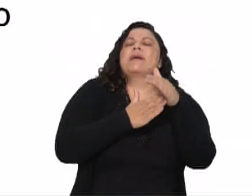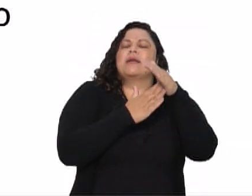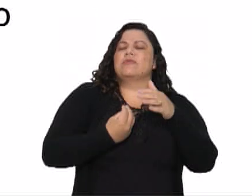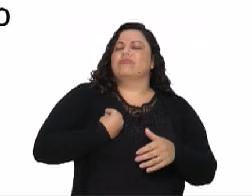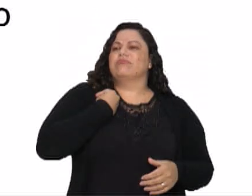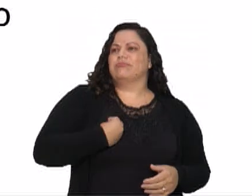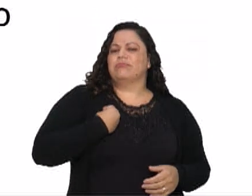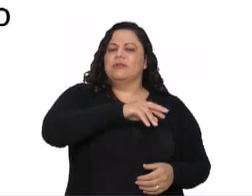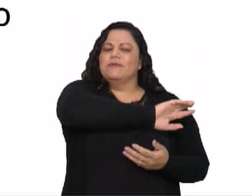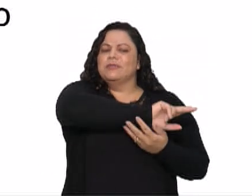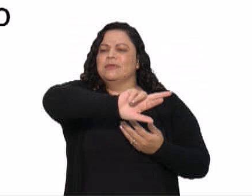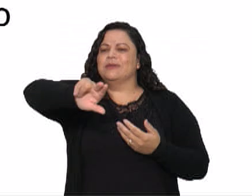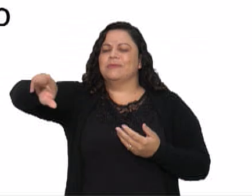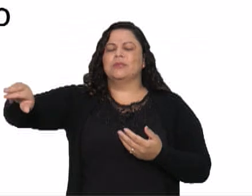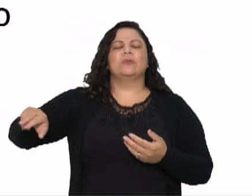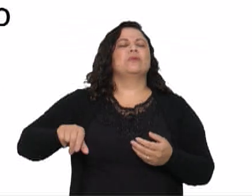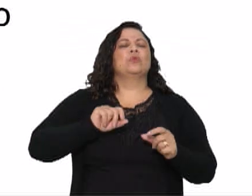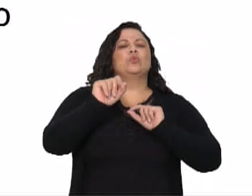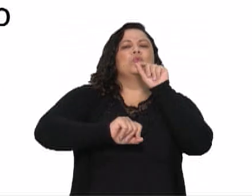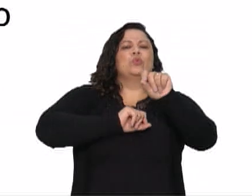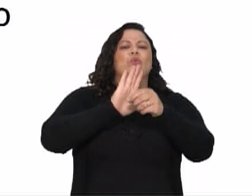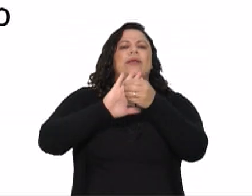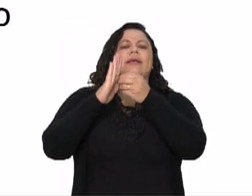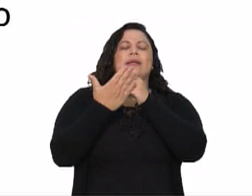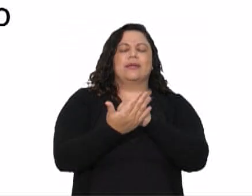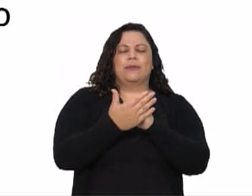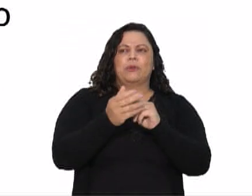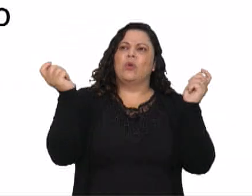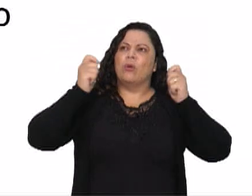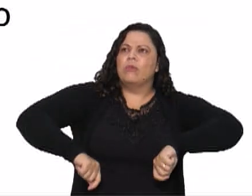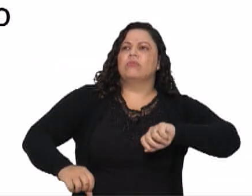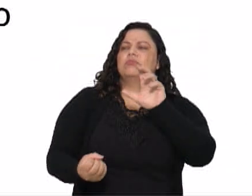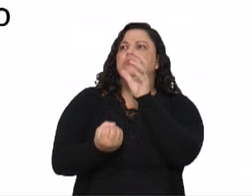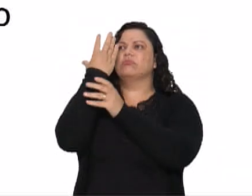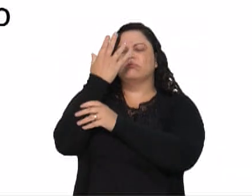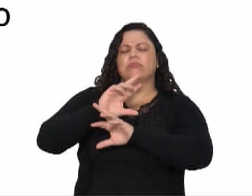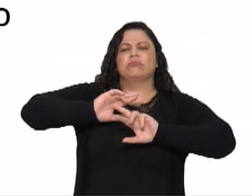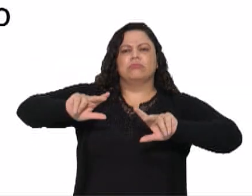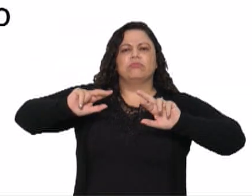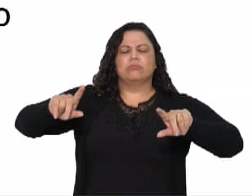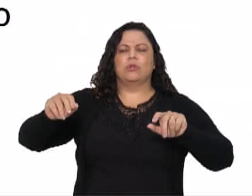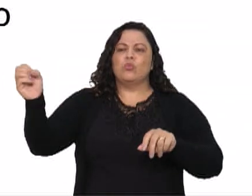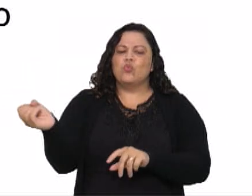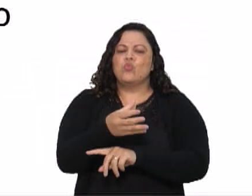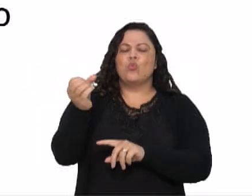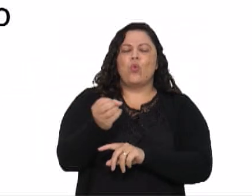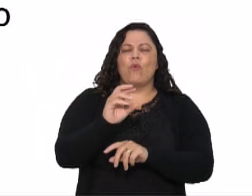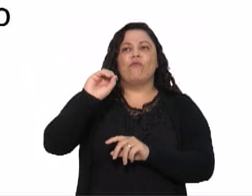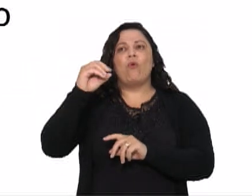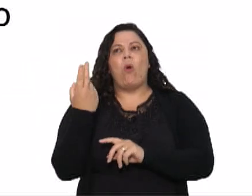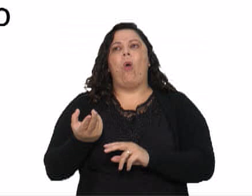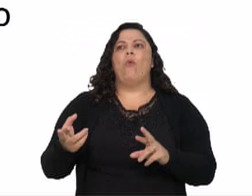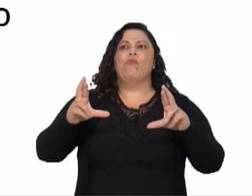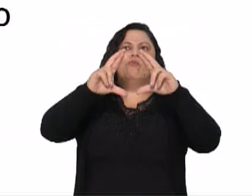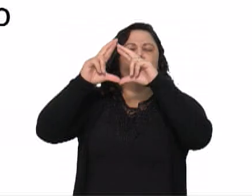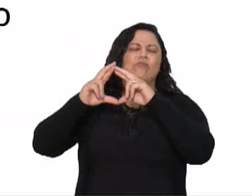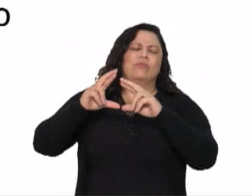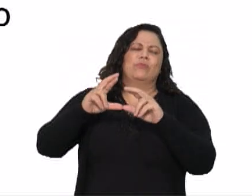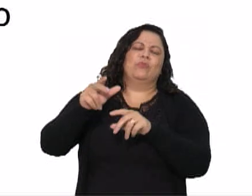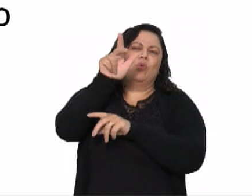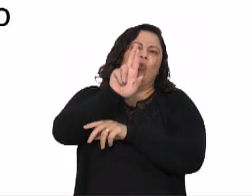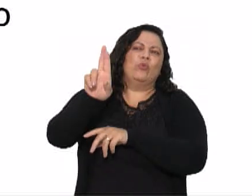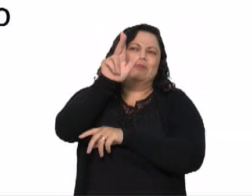pessoas do bairro em que você mora. Você pode criar algo novo ou reutilizar o que já existe. Faça suas anotações